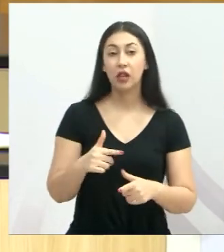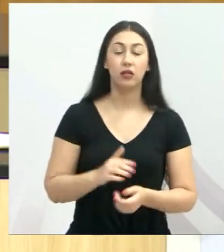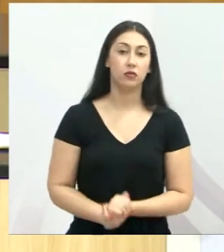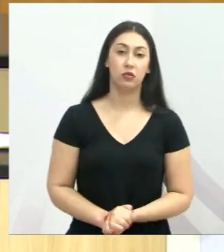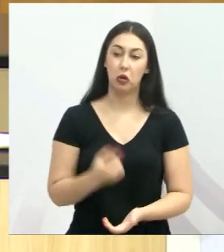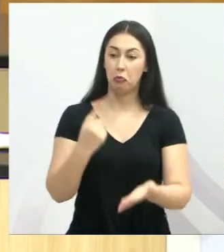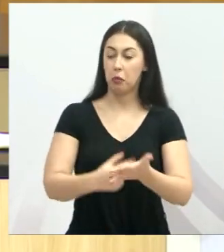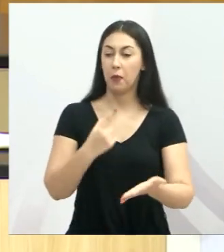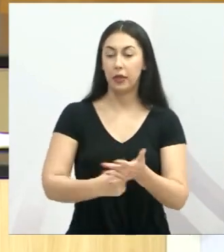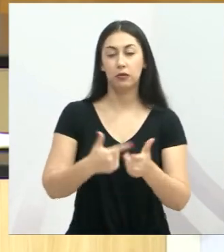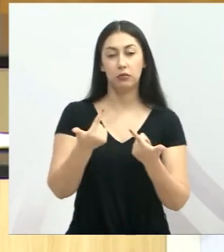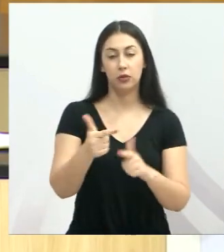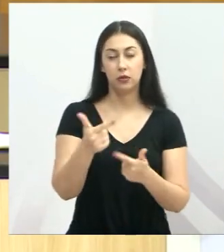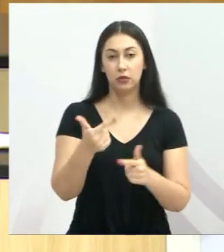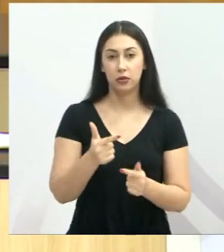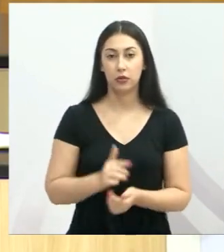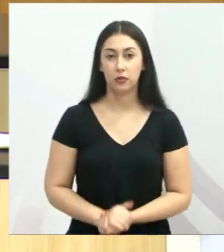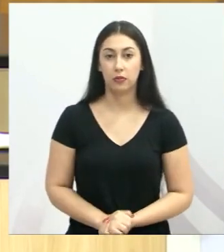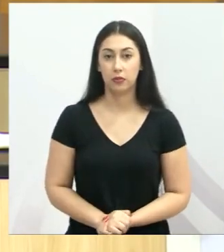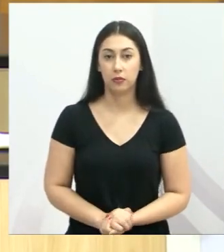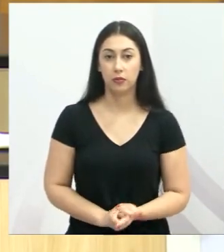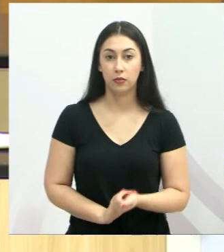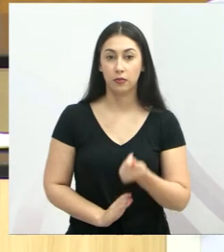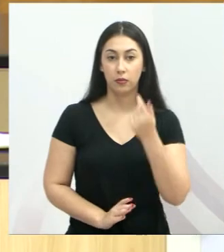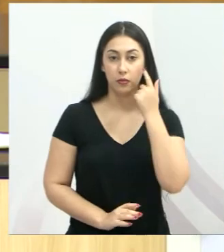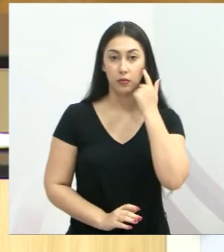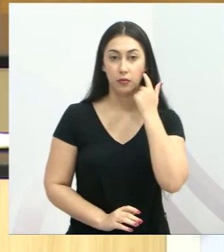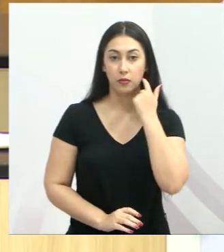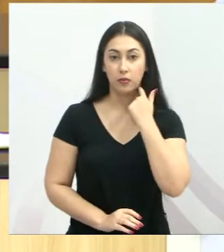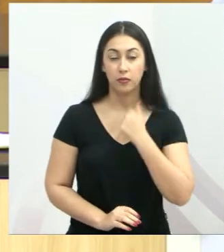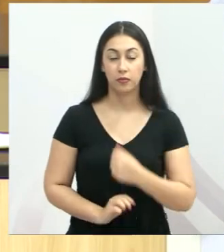com o povo e com a nossa população.